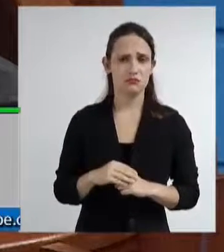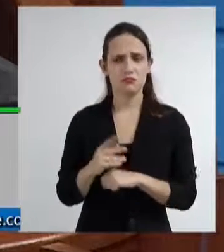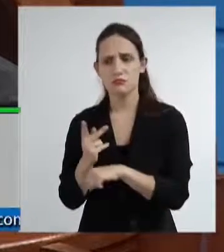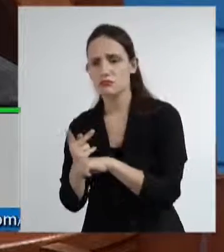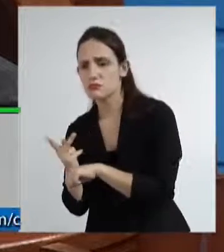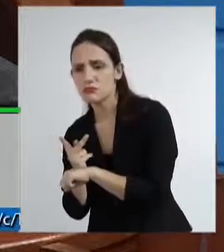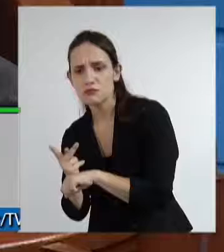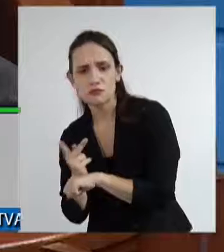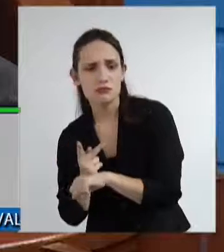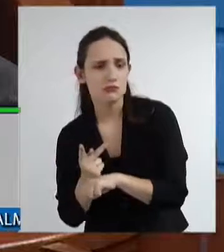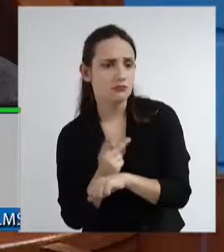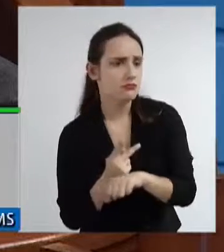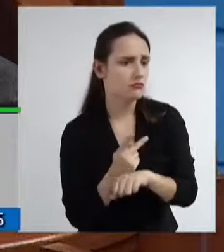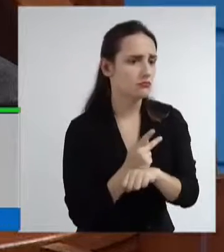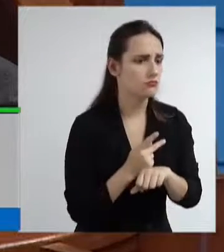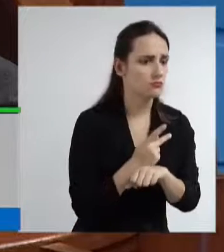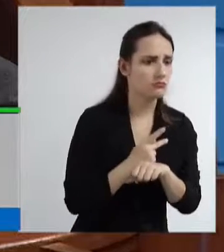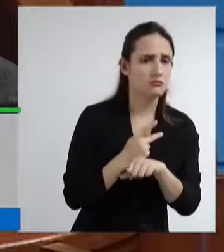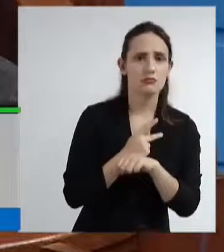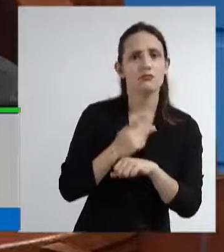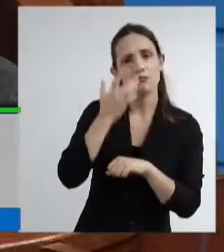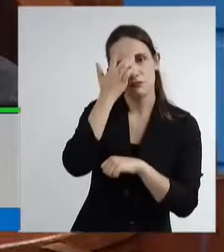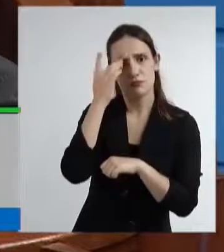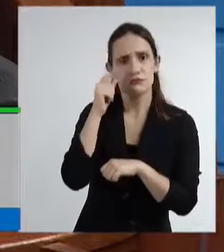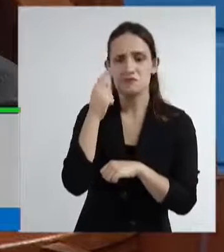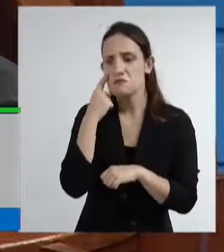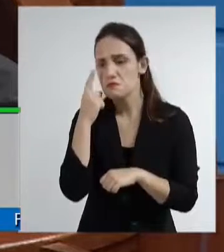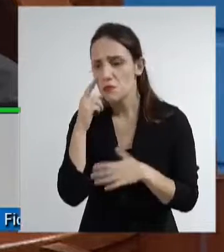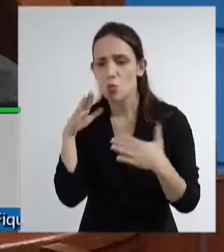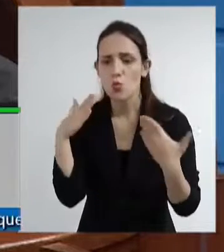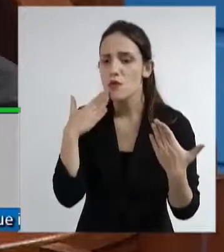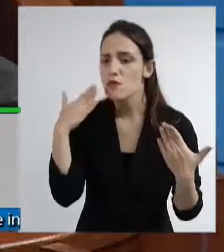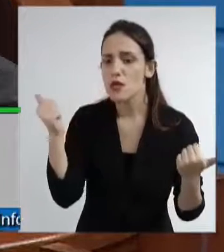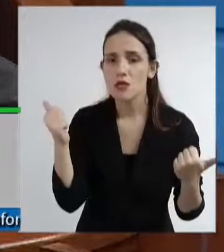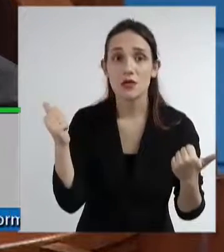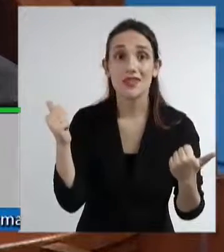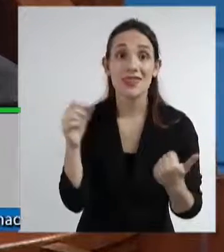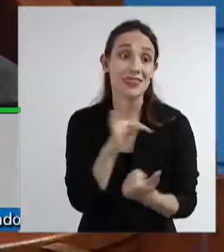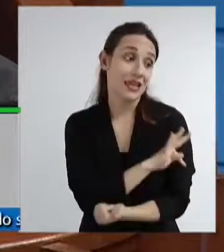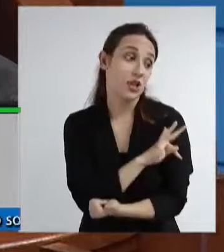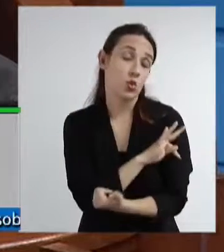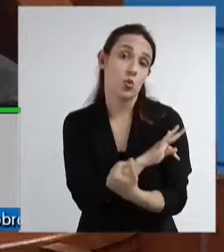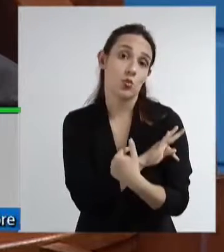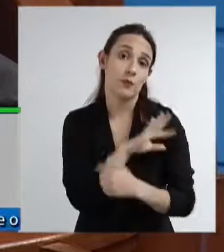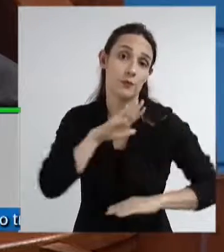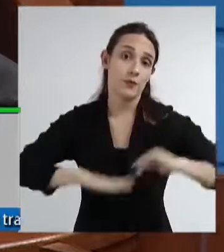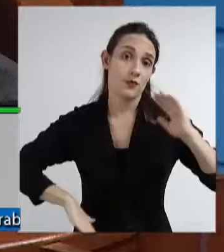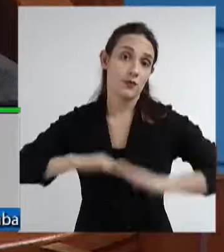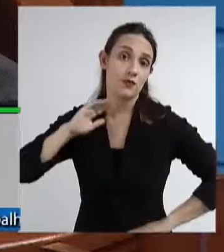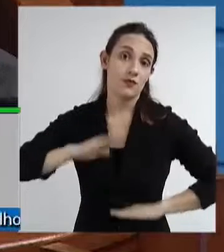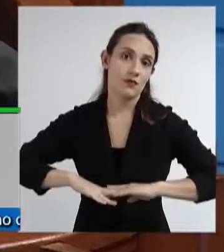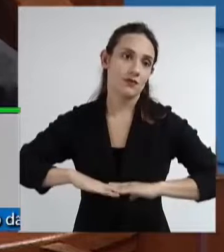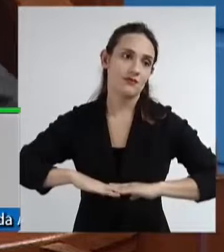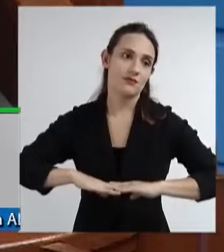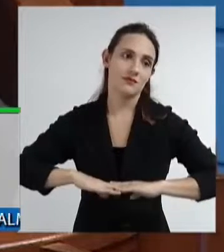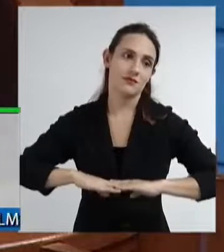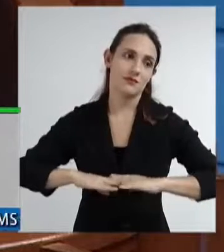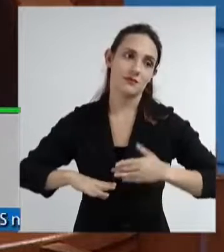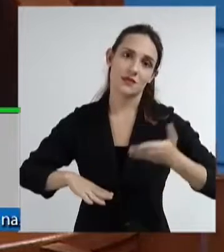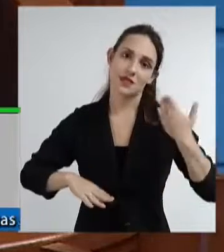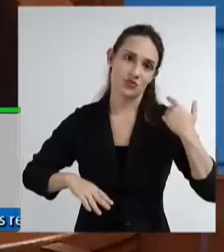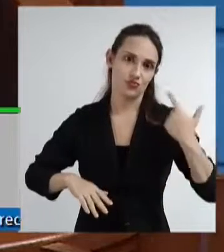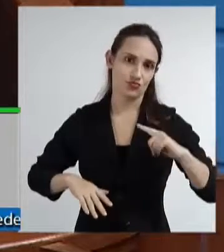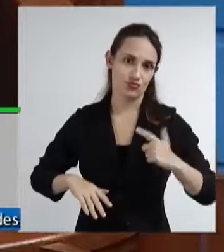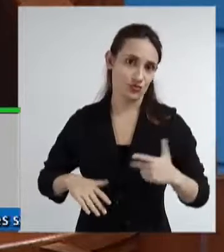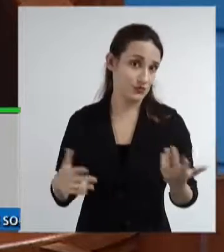aqueles que ele acha que são os melhores, tecnicamente, coisa que não acontecia no nosso país, no Brasil, há